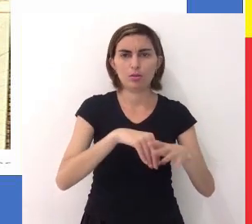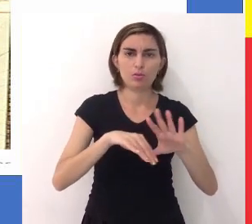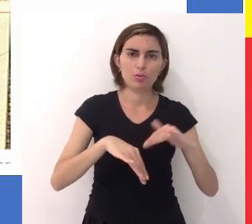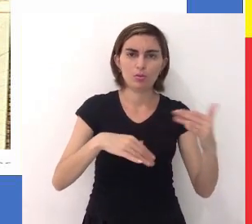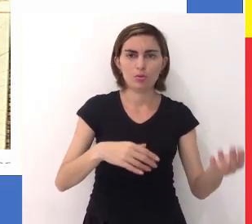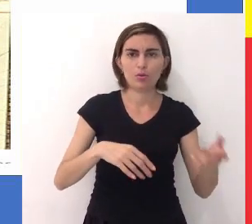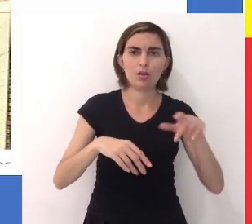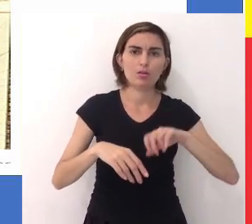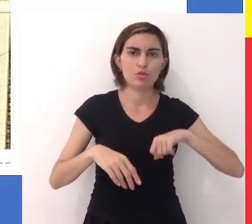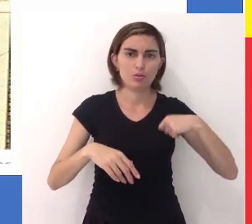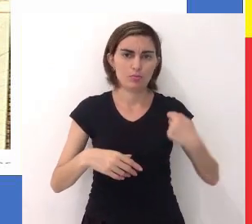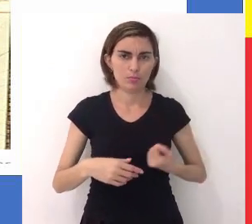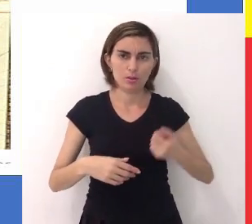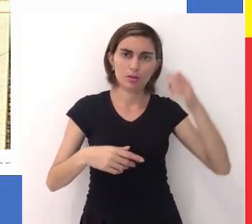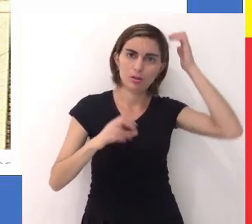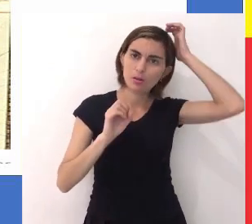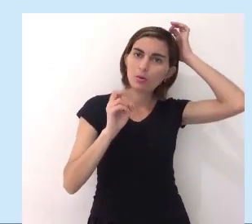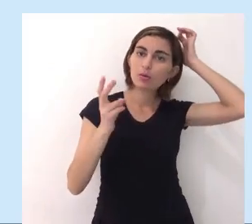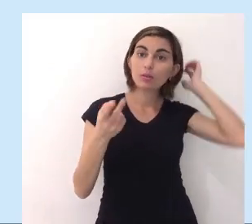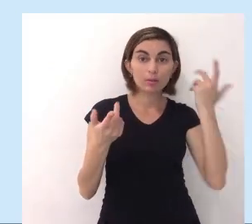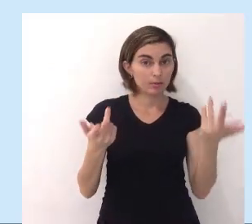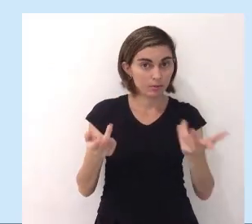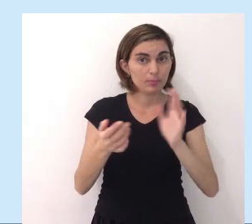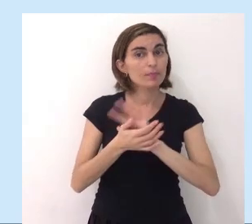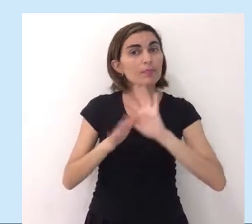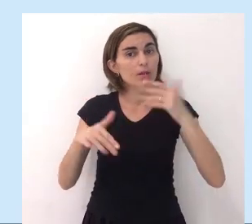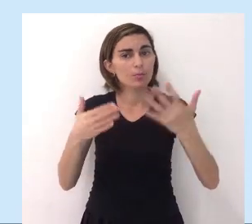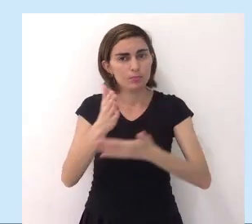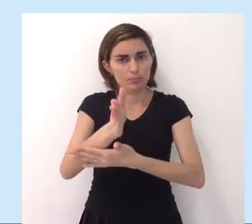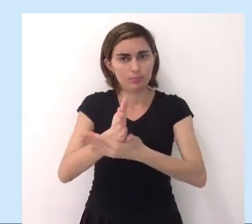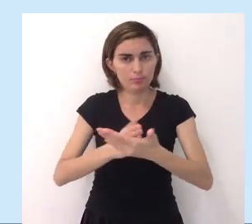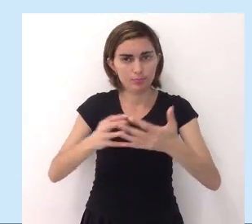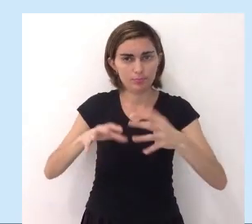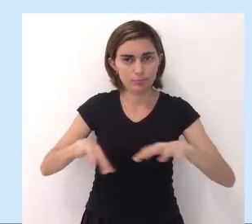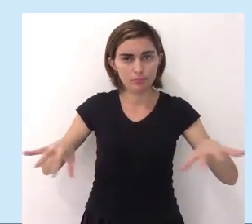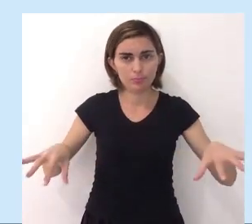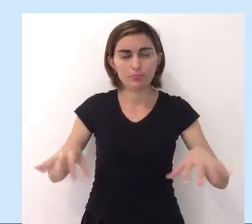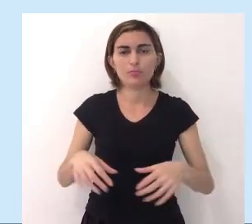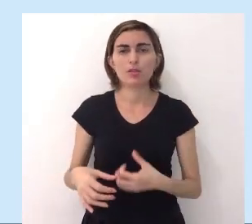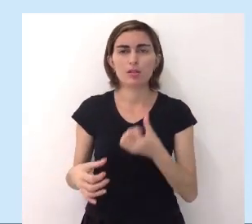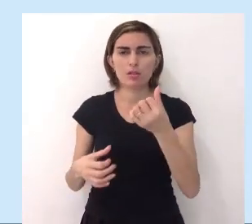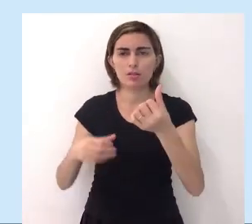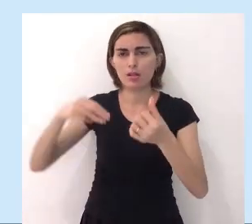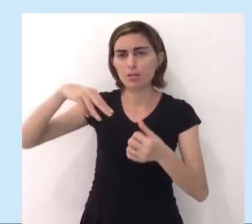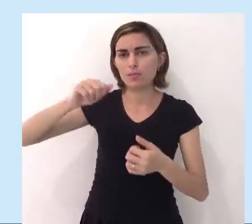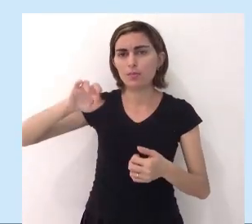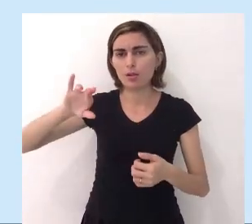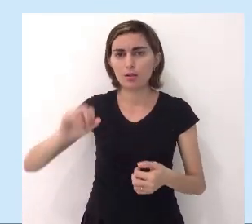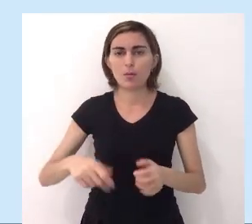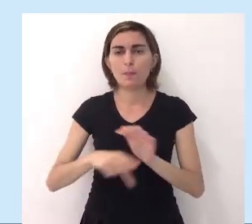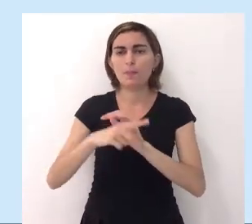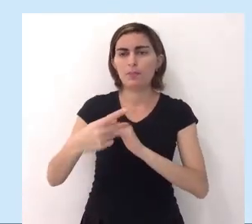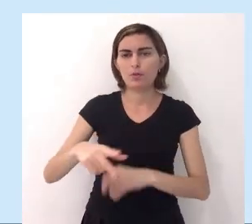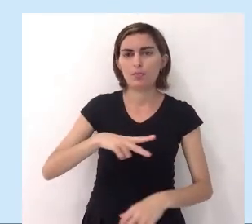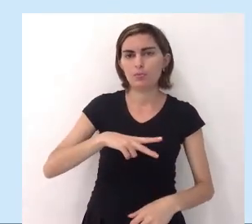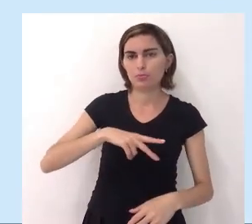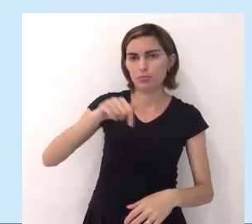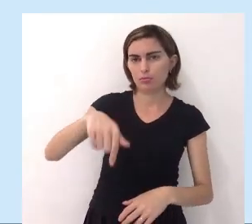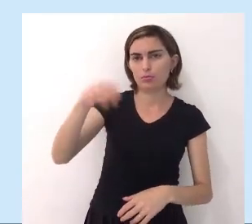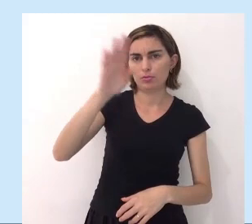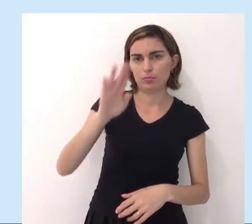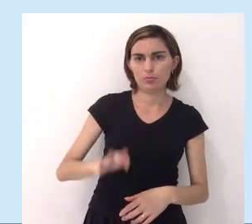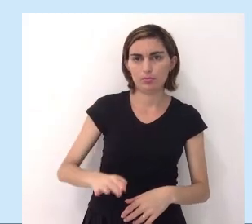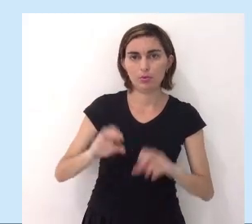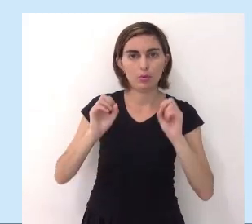oeste, fosse da Espanha. Okay? Então, essa divisão, né, a chegada das Seis Marias, é o início da propriedade privada aqui no